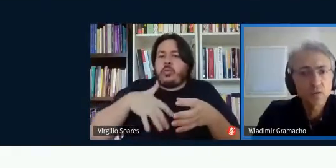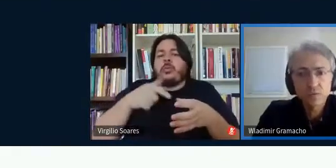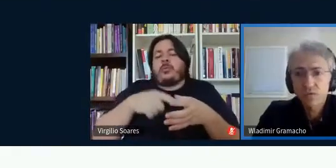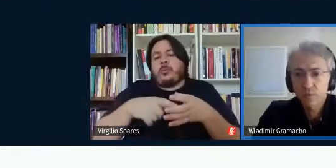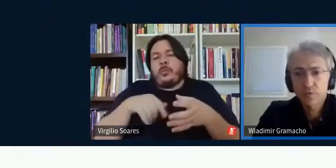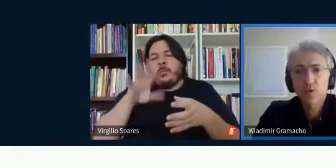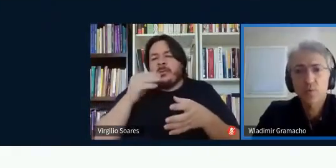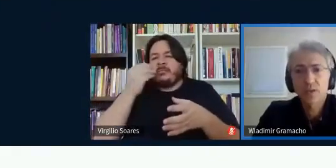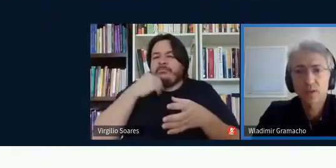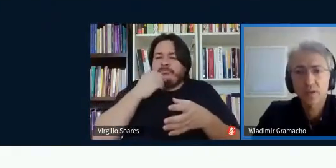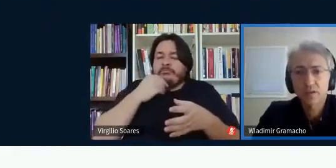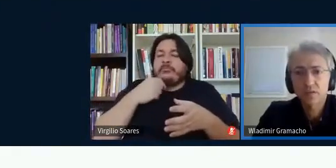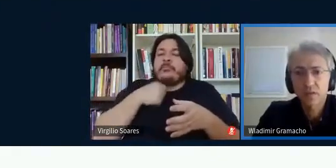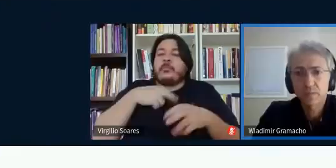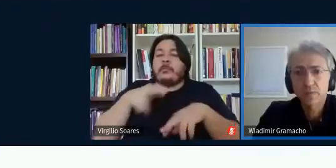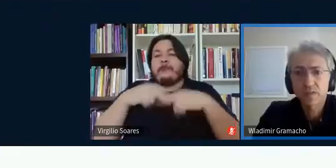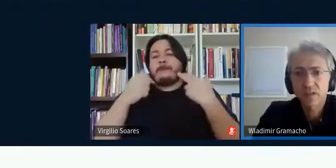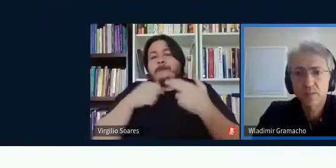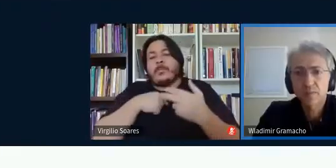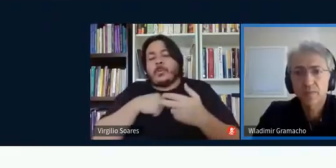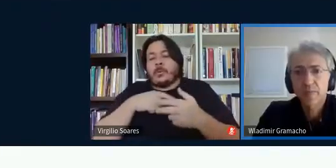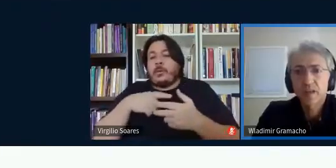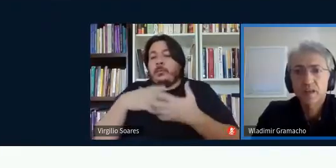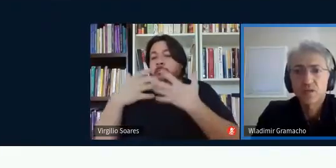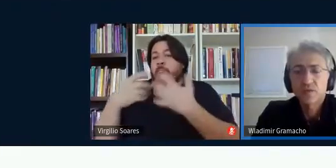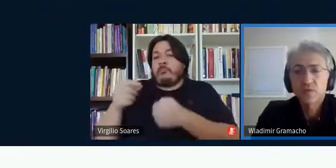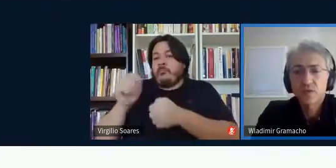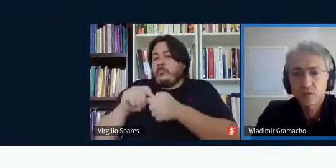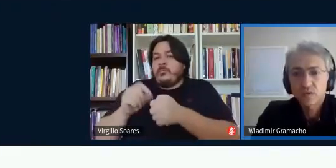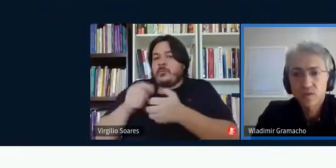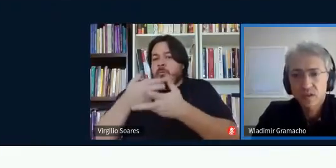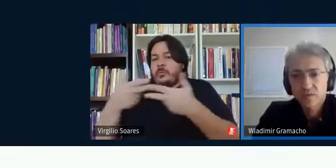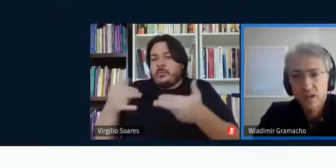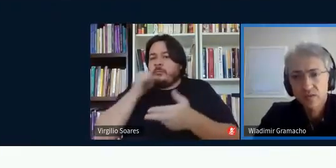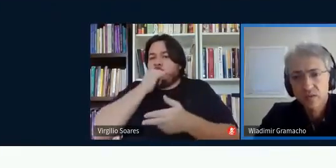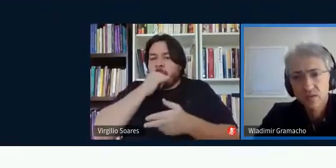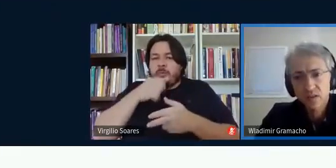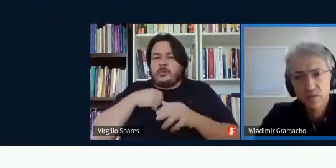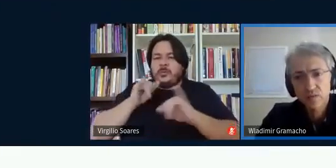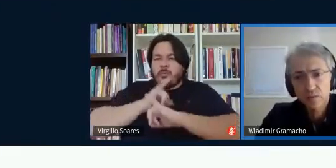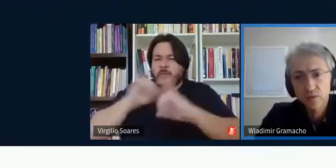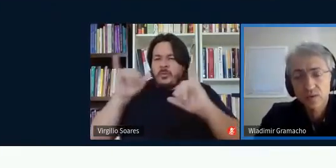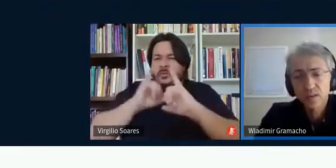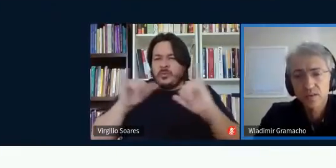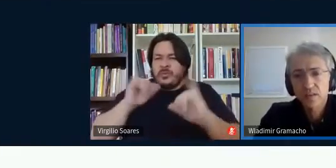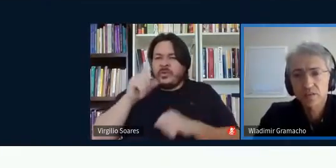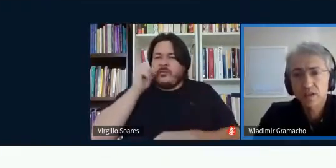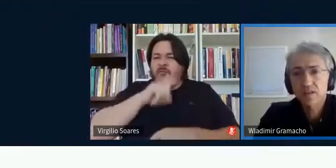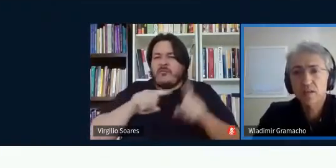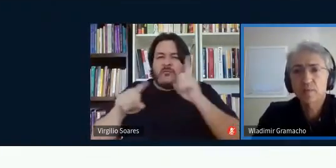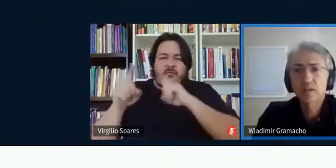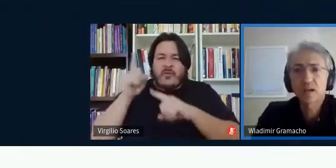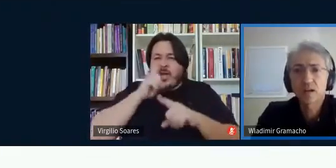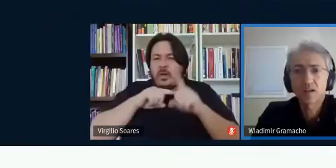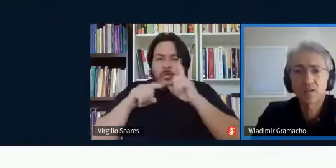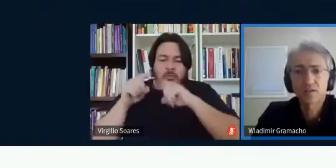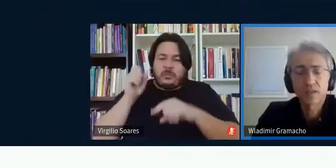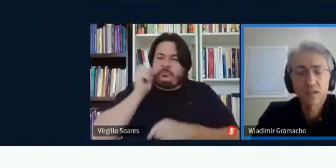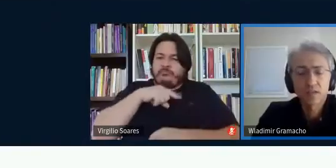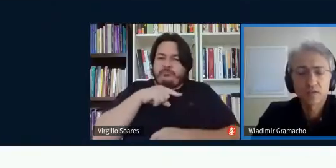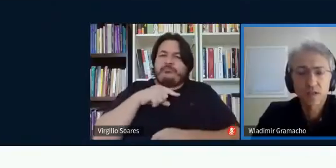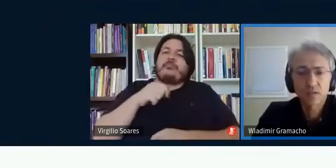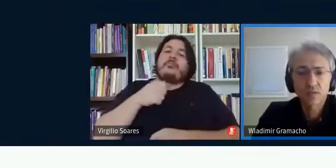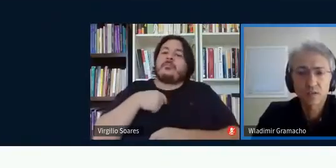adotando alguns tipos de comportamento, né? Por exemplo, difundindo notícias falsas. Tem um estudo muito interessante,